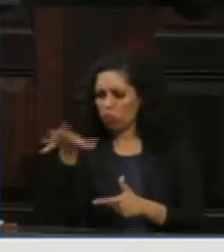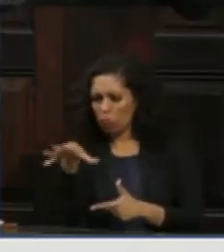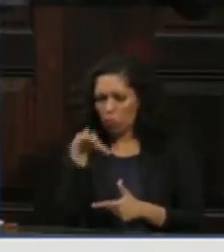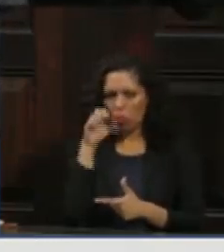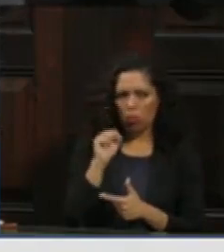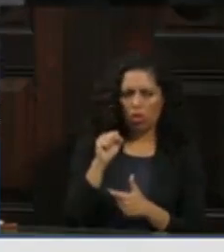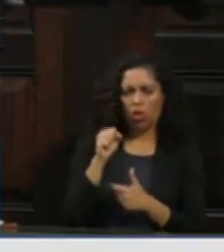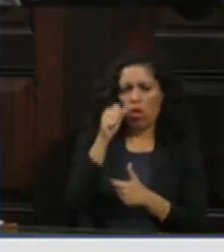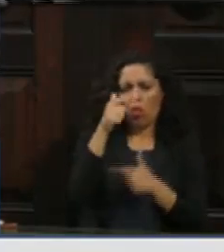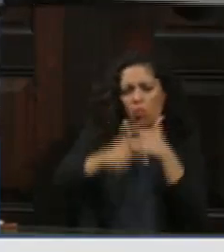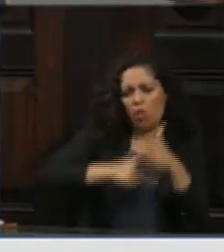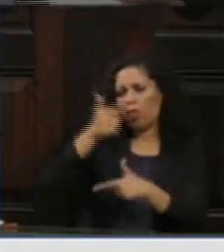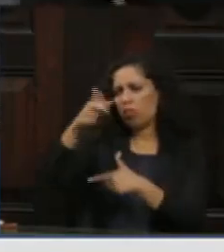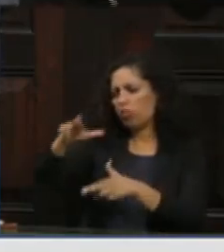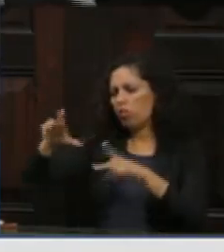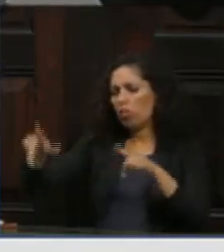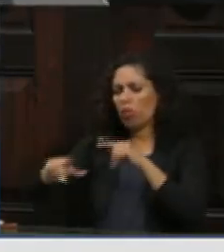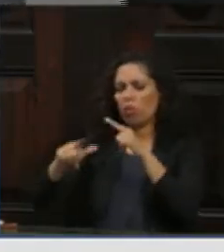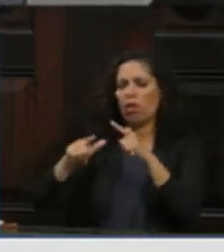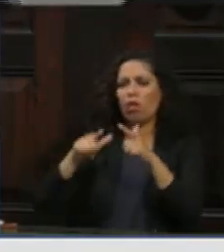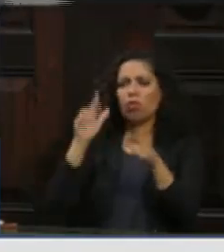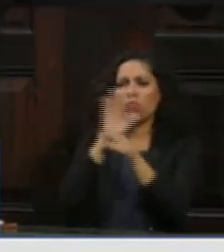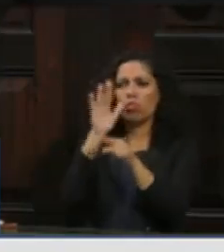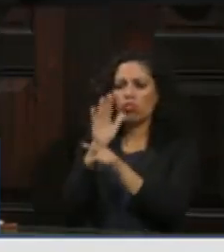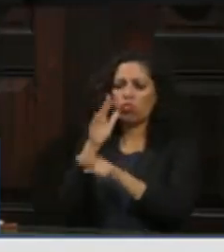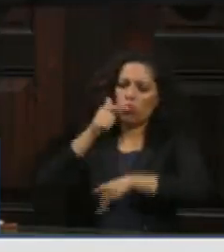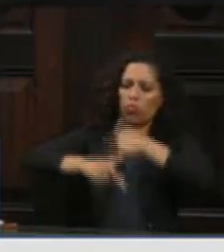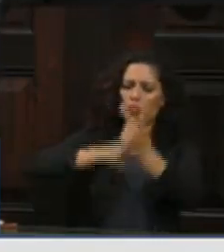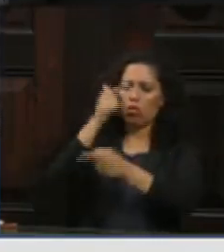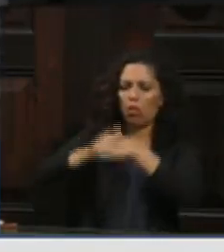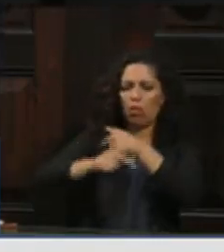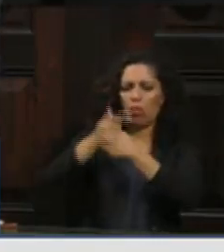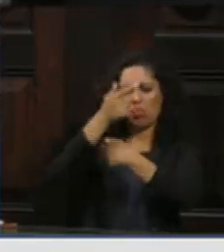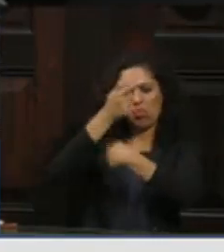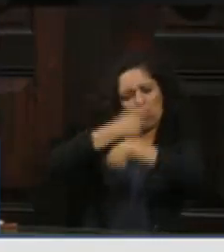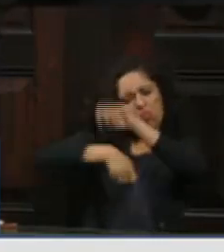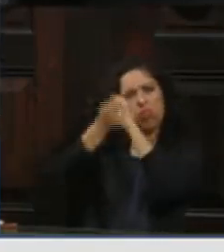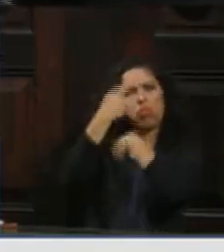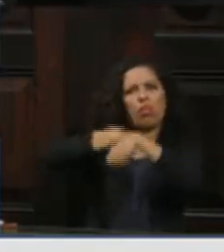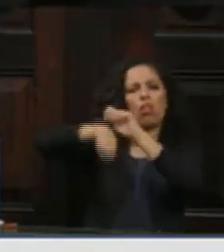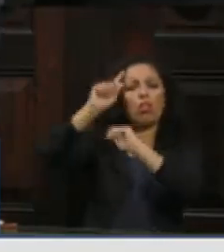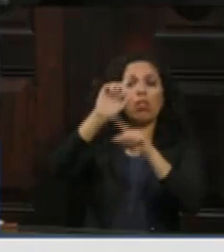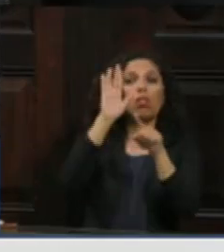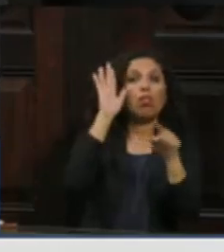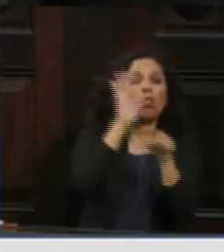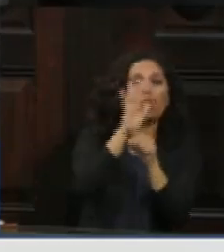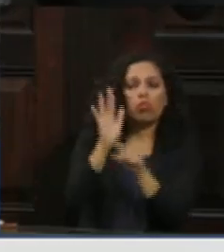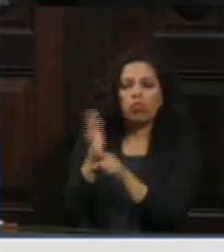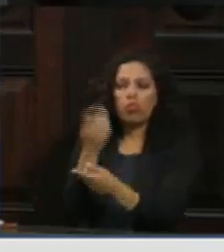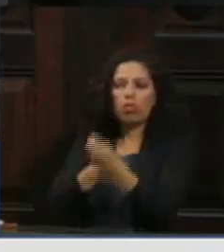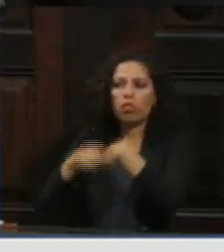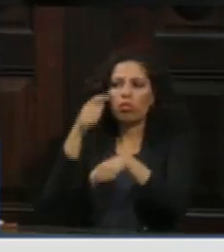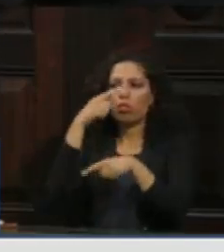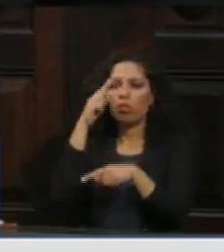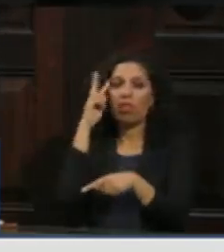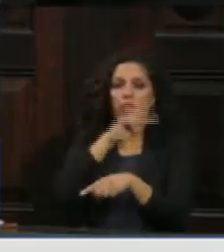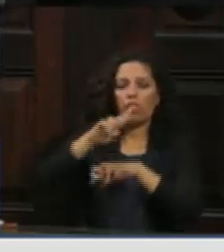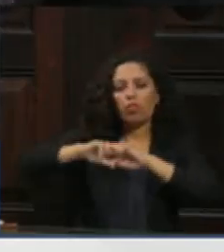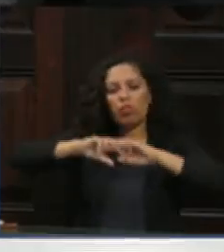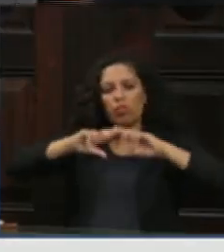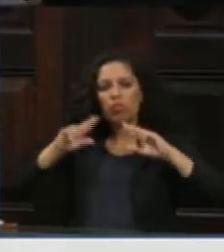um expressivo esforço de compilação e de aprimoramento de vários elementos da legislação estadual em vigor